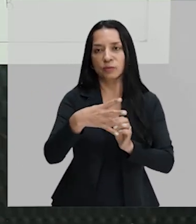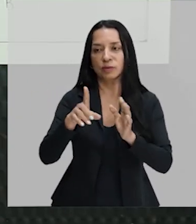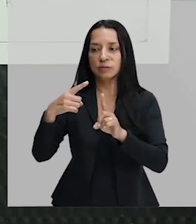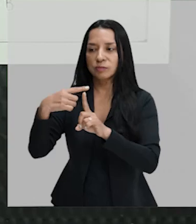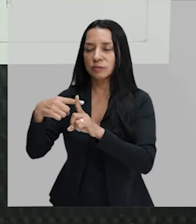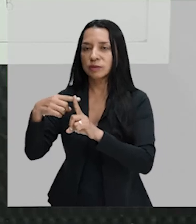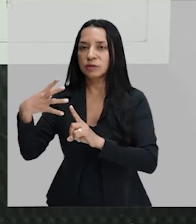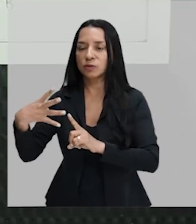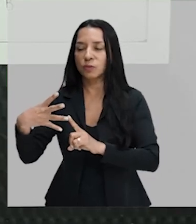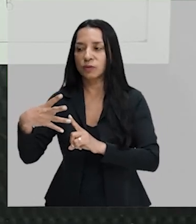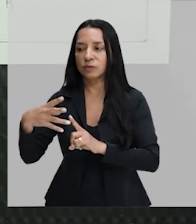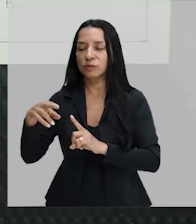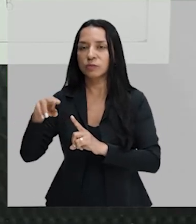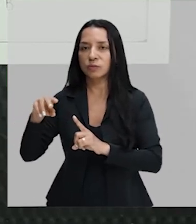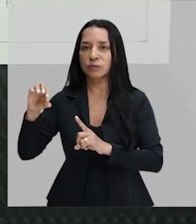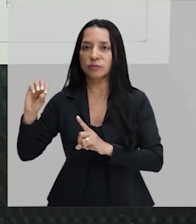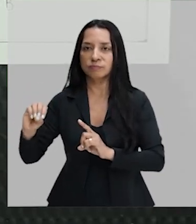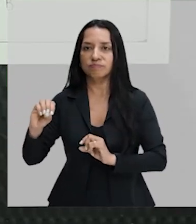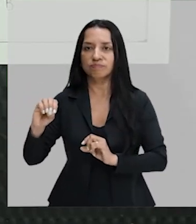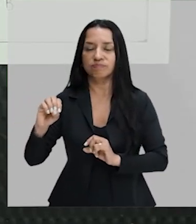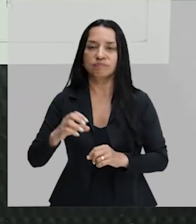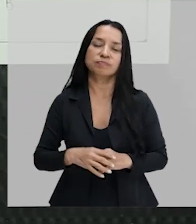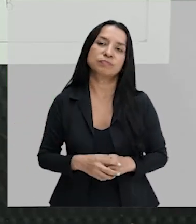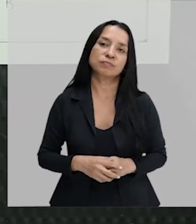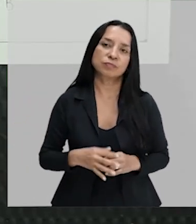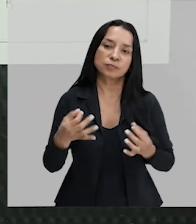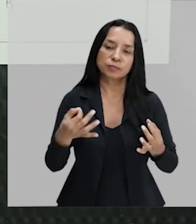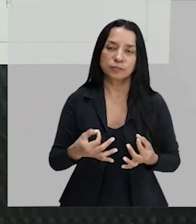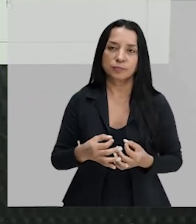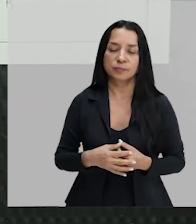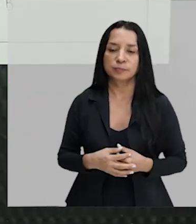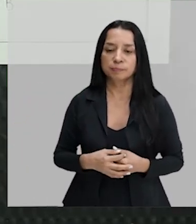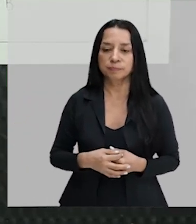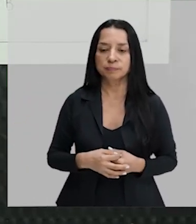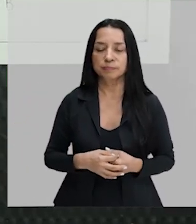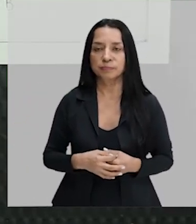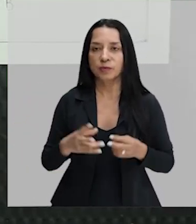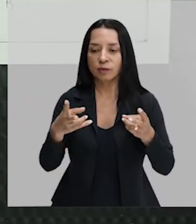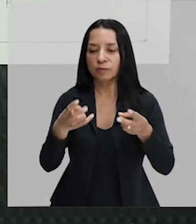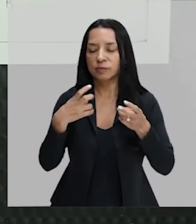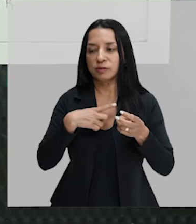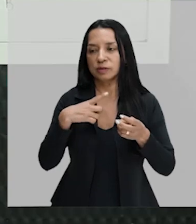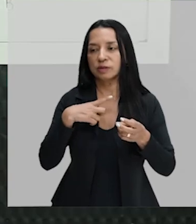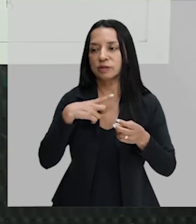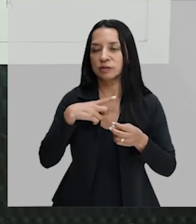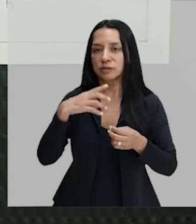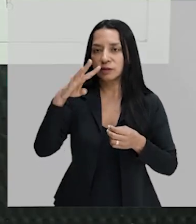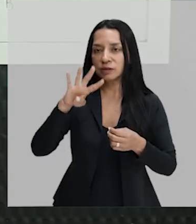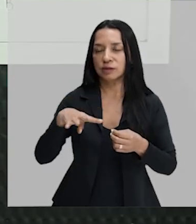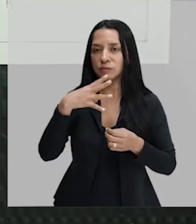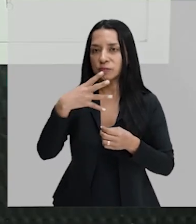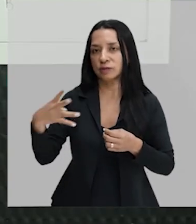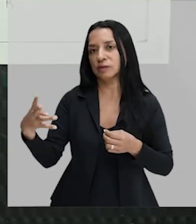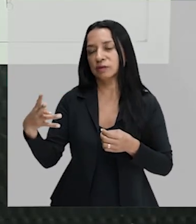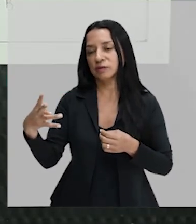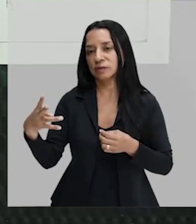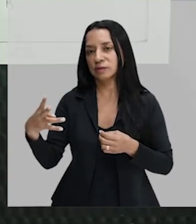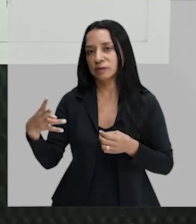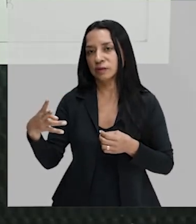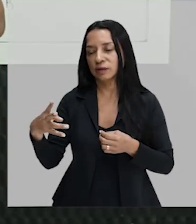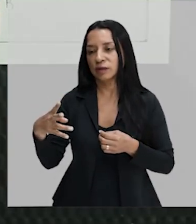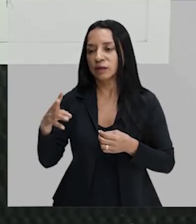0. Então, pronto. Certo? Perceba que eu obtive essa matriz, é a chamada matriz